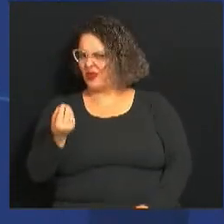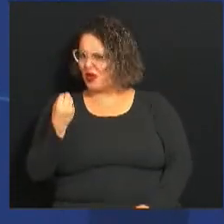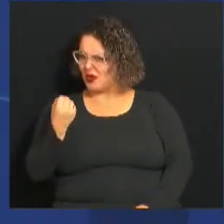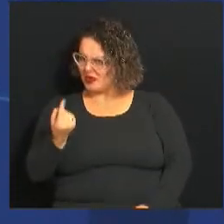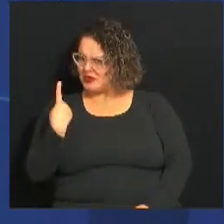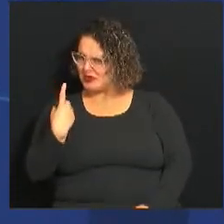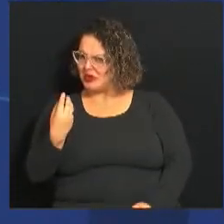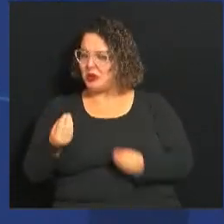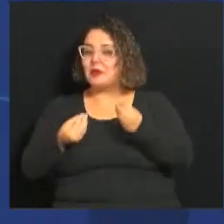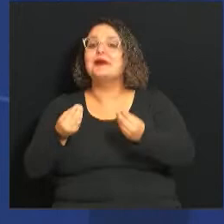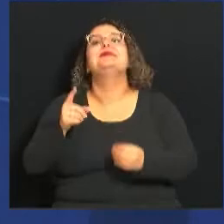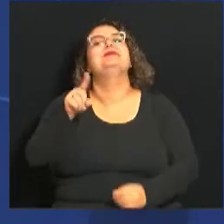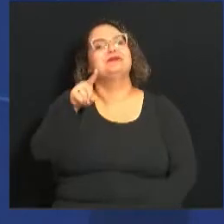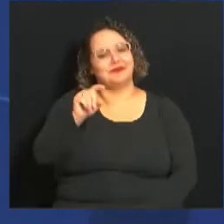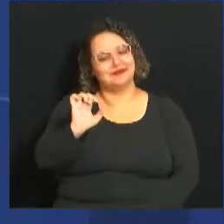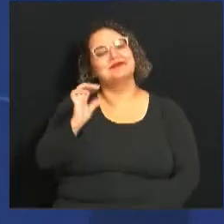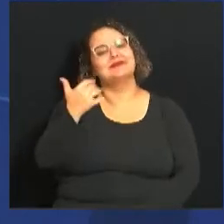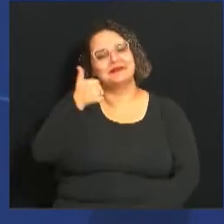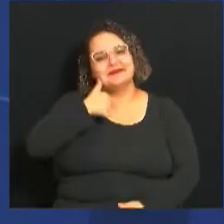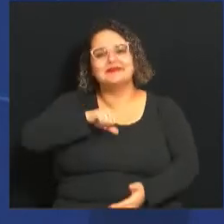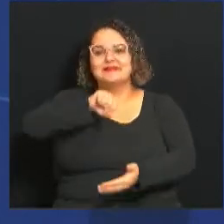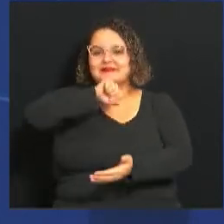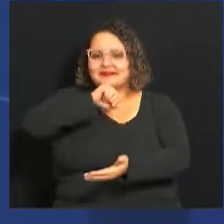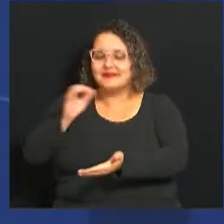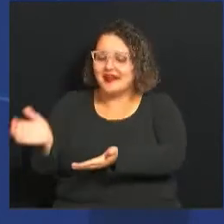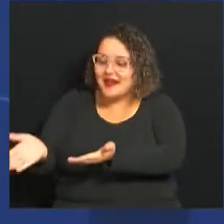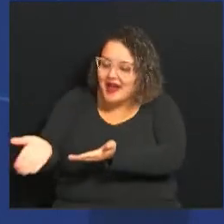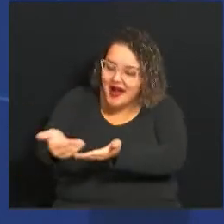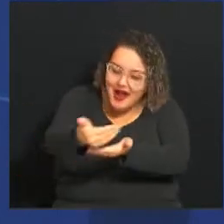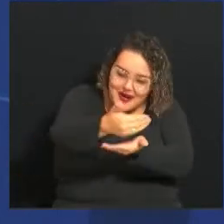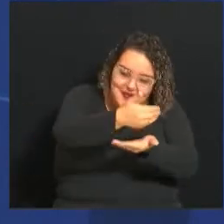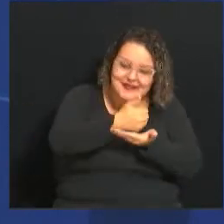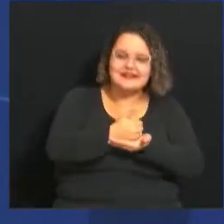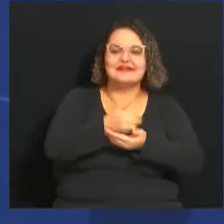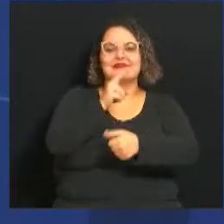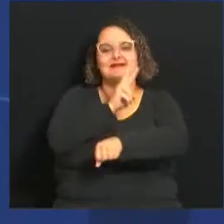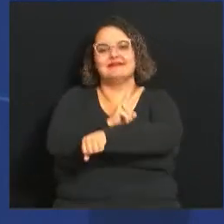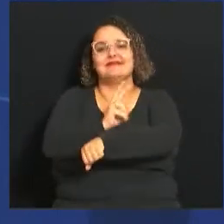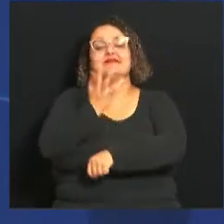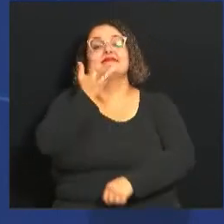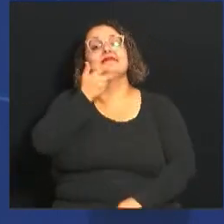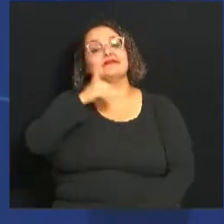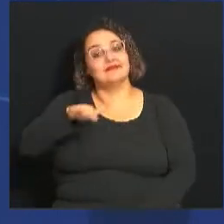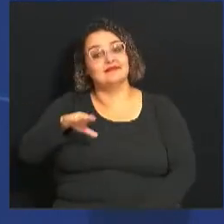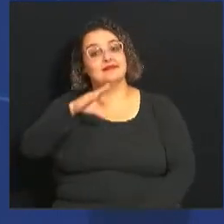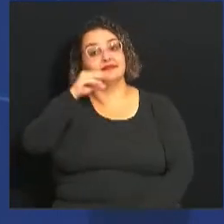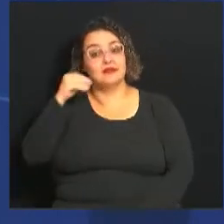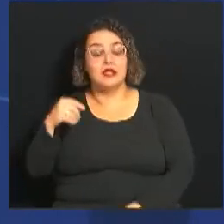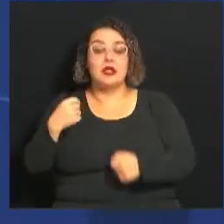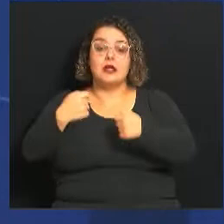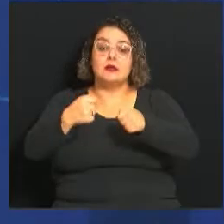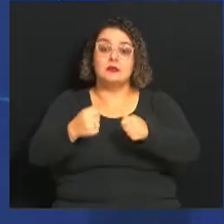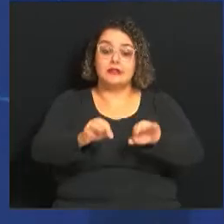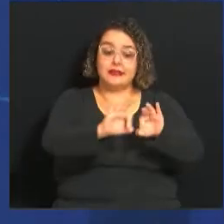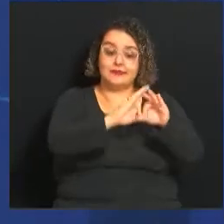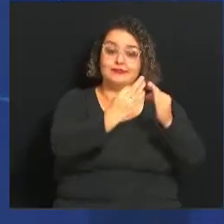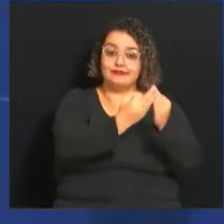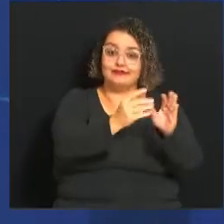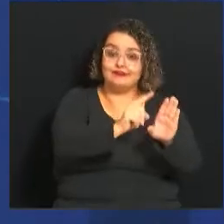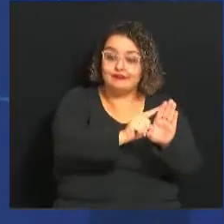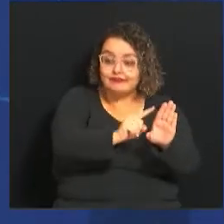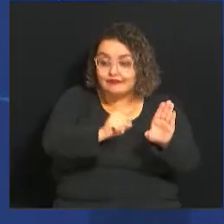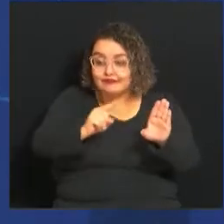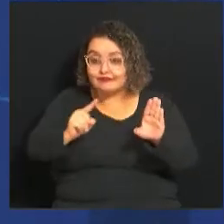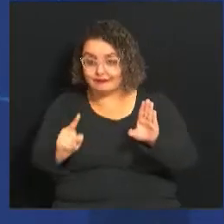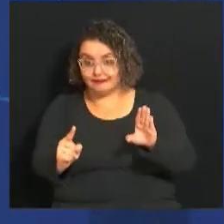São as mães acolhedoras que cuidam de crianças e adolescentes que precisaram ser retirados da família. E até